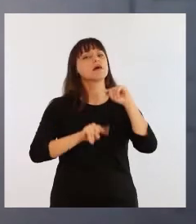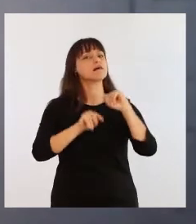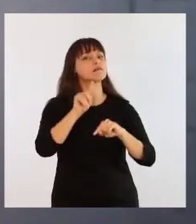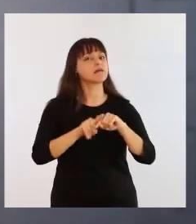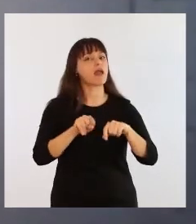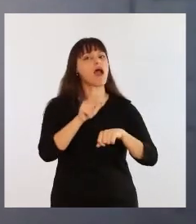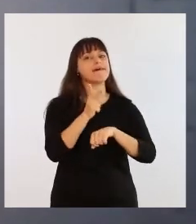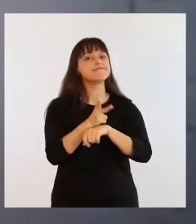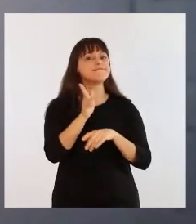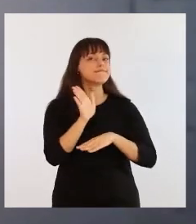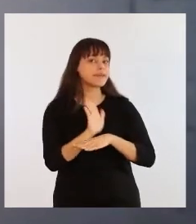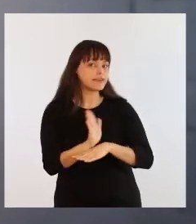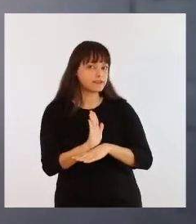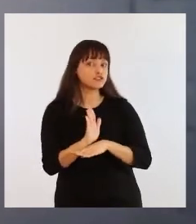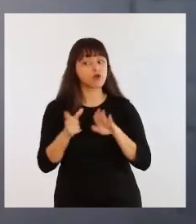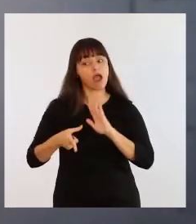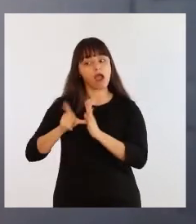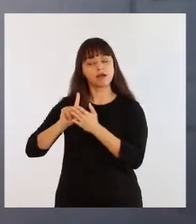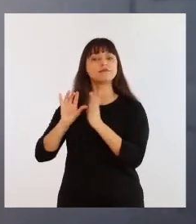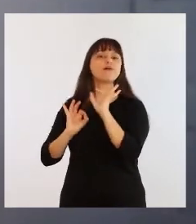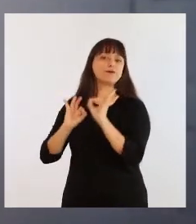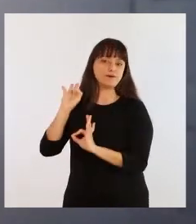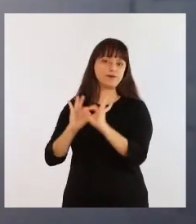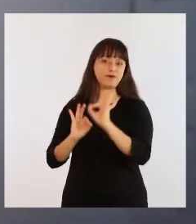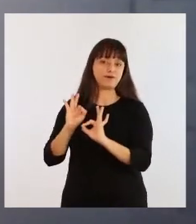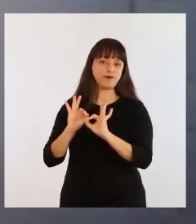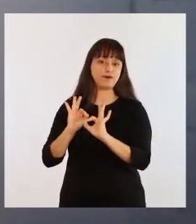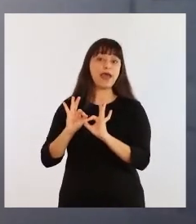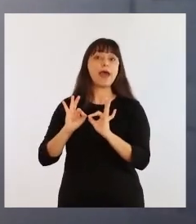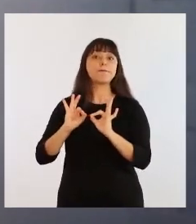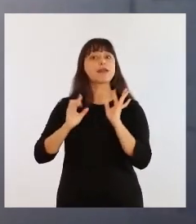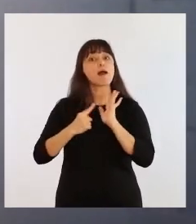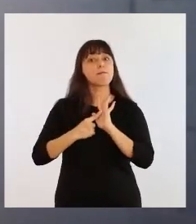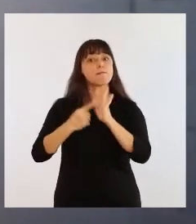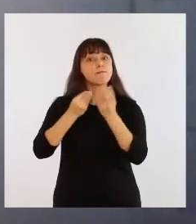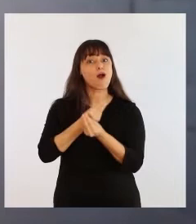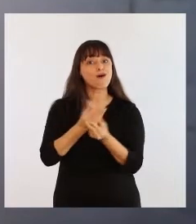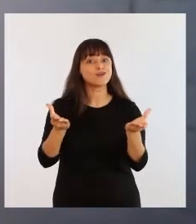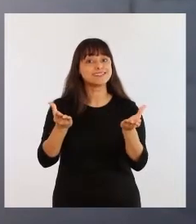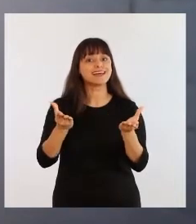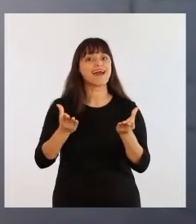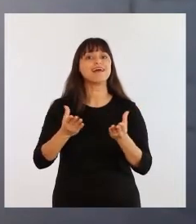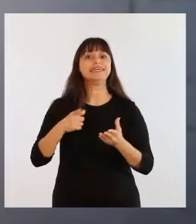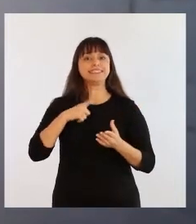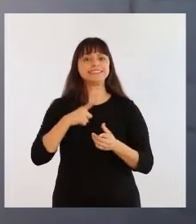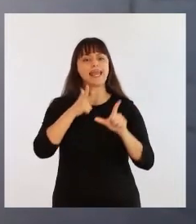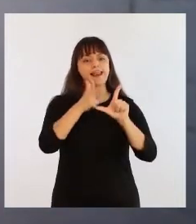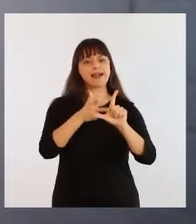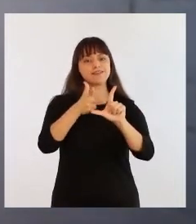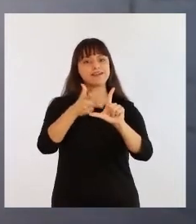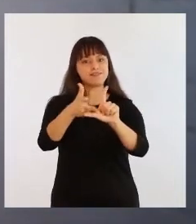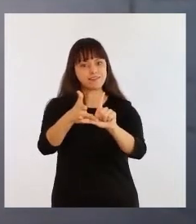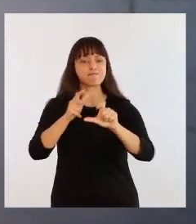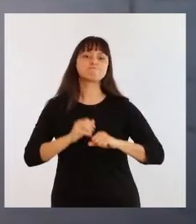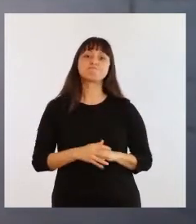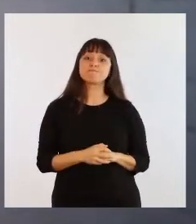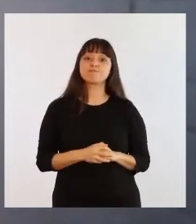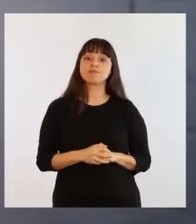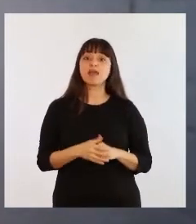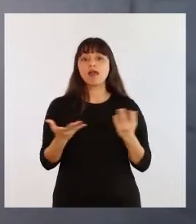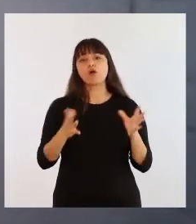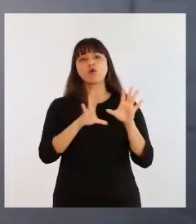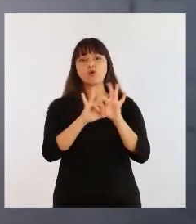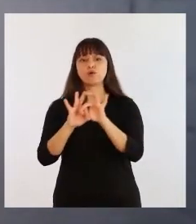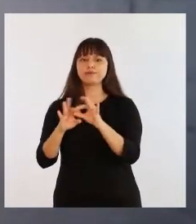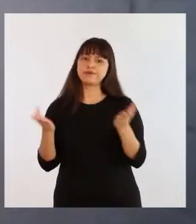materiais que foram produzidos especialmente para os nossos eventos. Lembrando que, por conta desse contexto que a